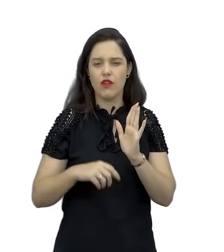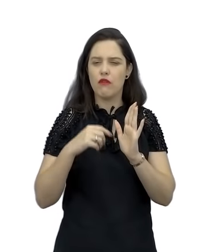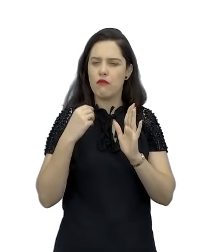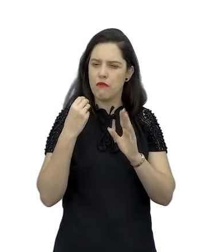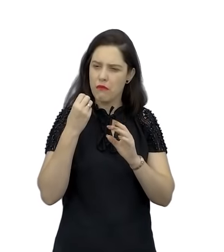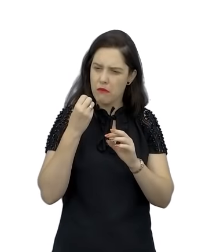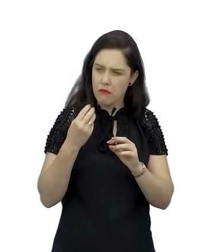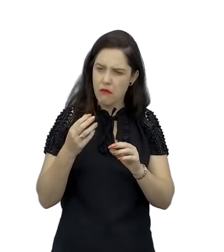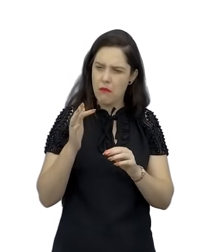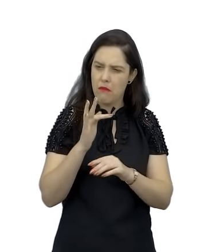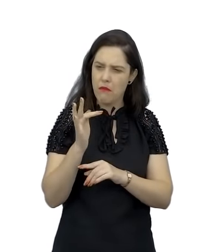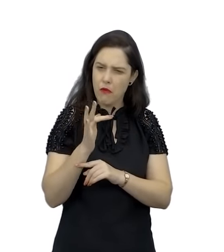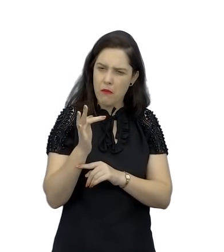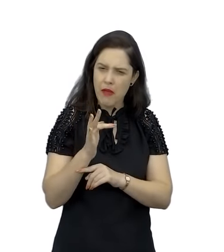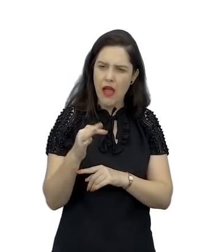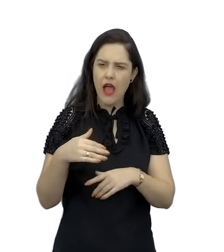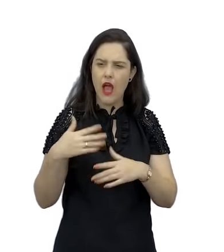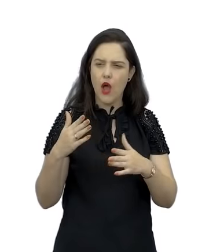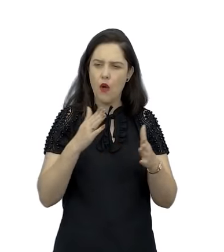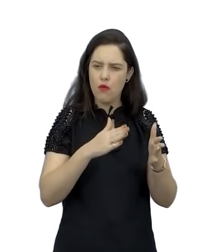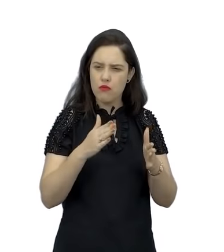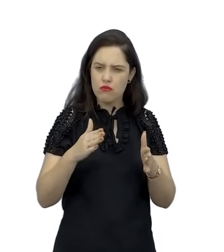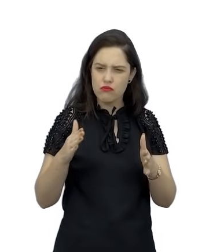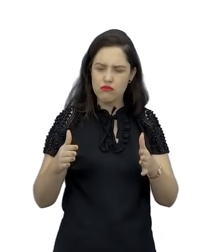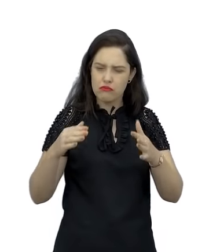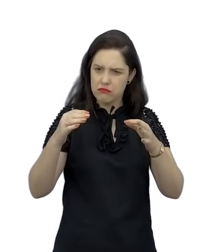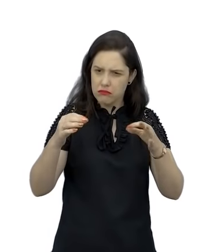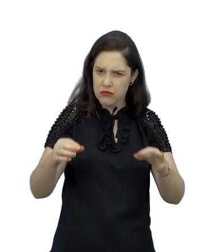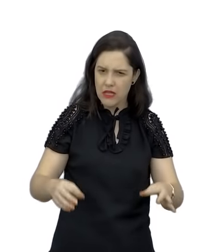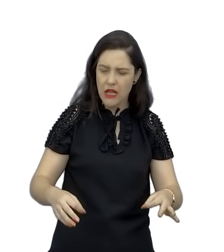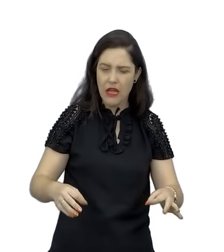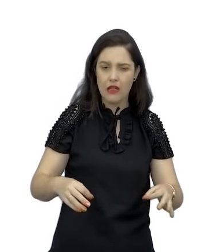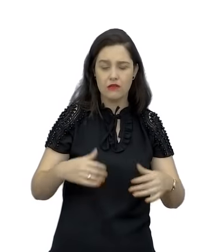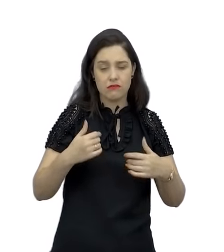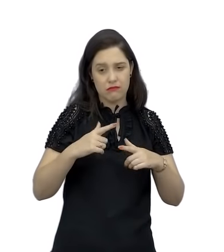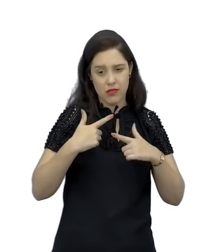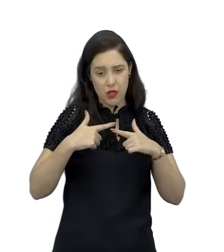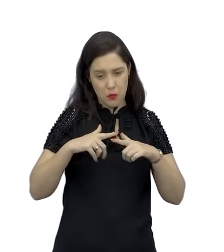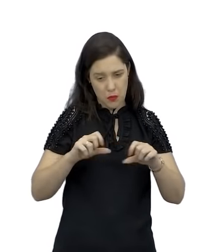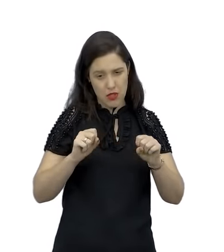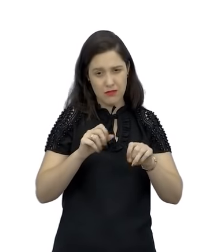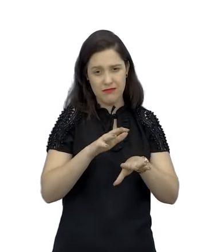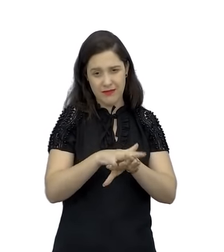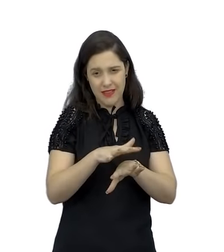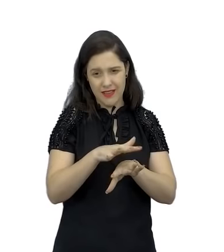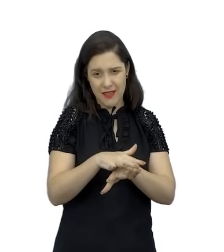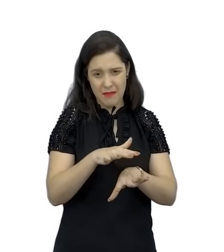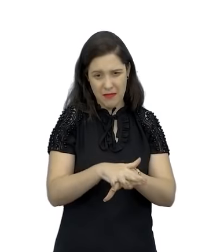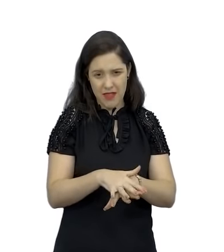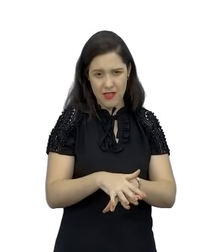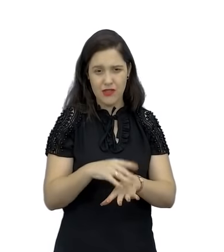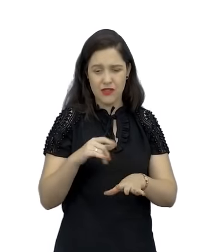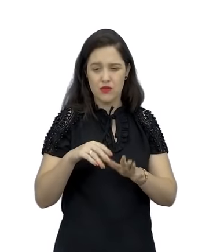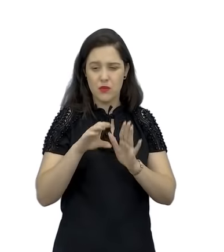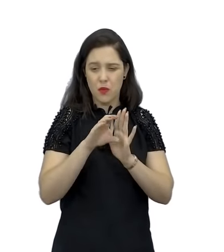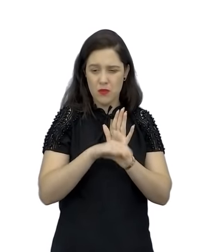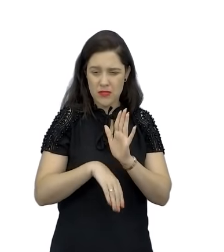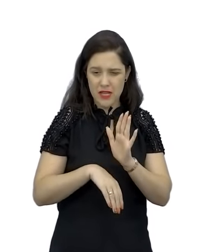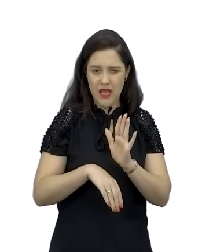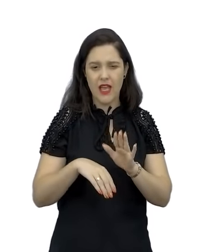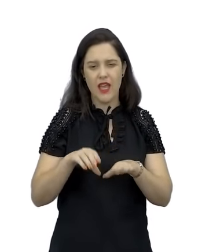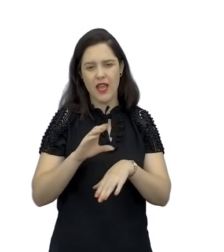formal, organizada e estruturada, em linguagem matemática, padronizando os conceitos,